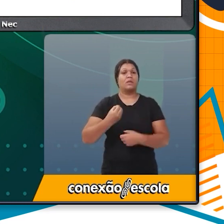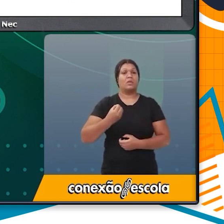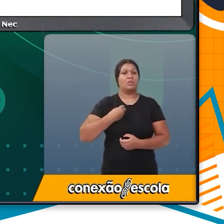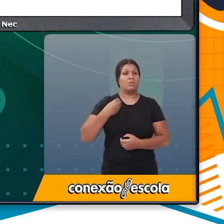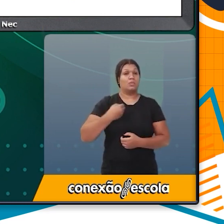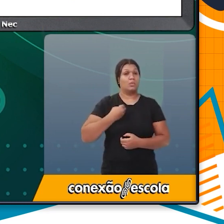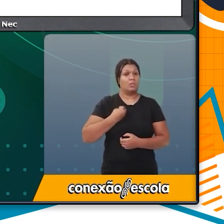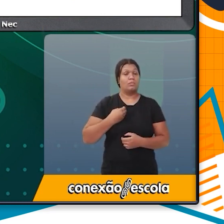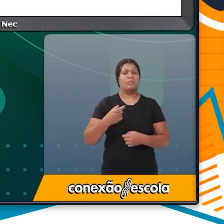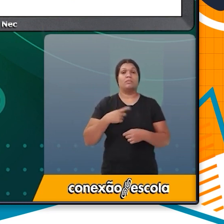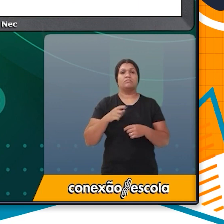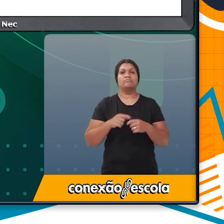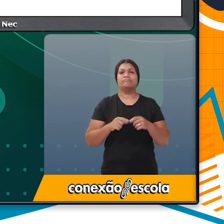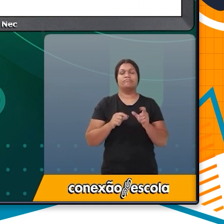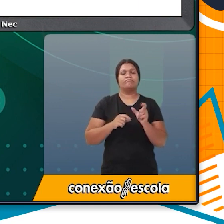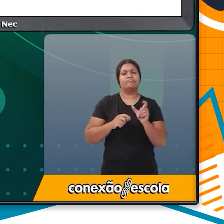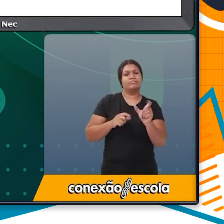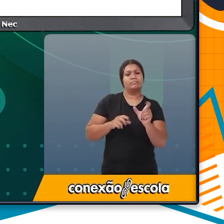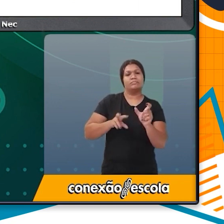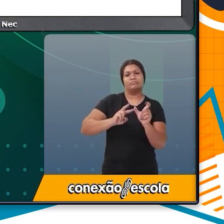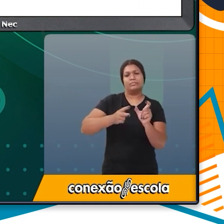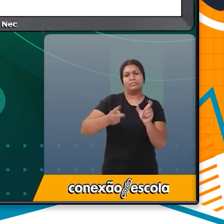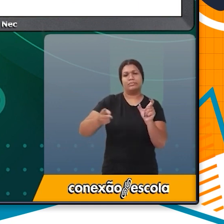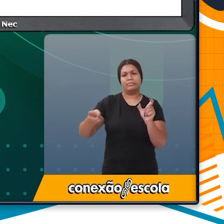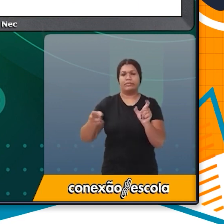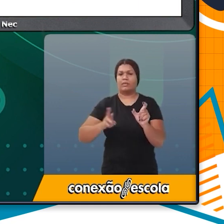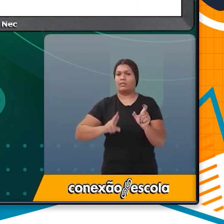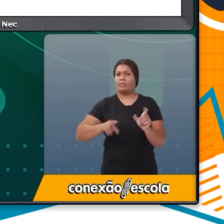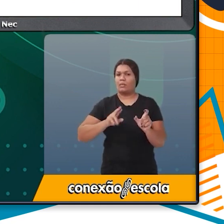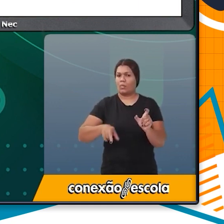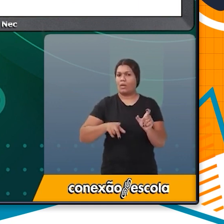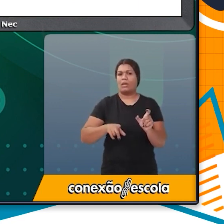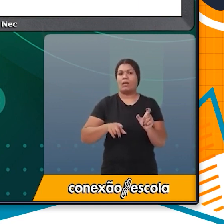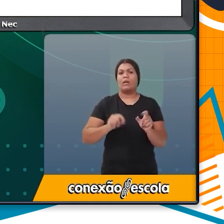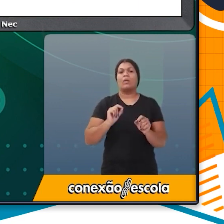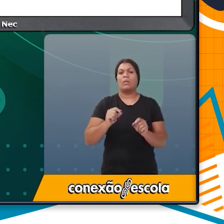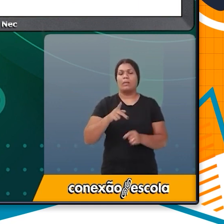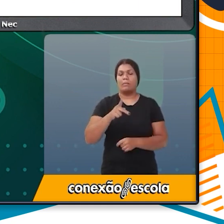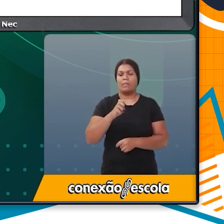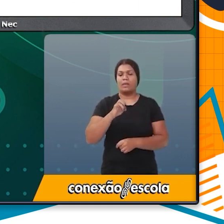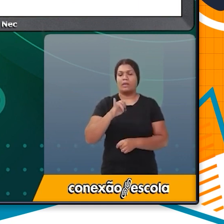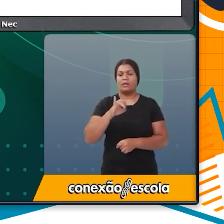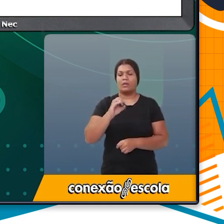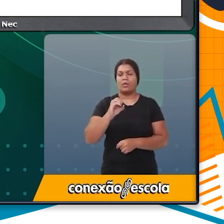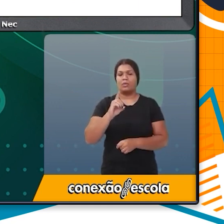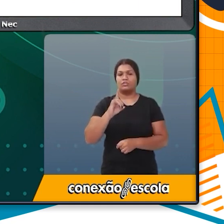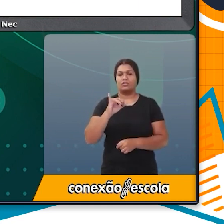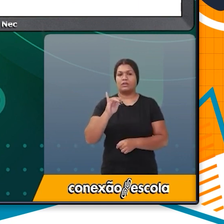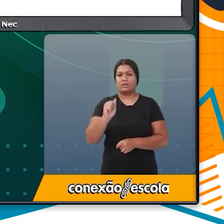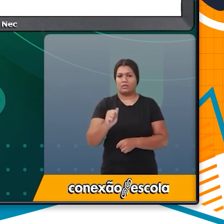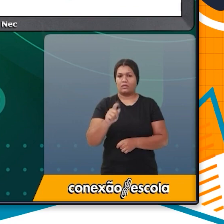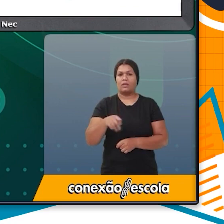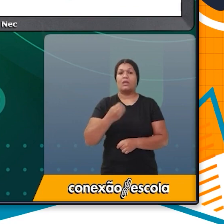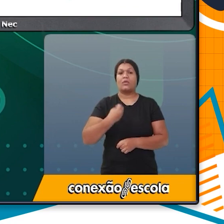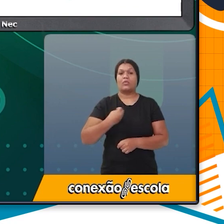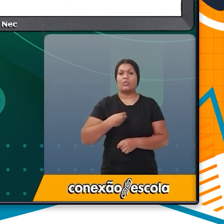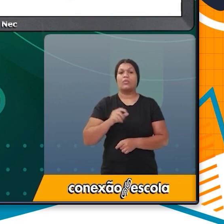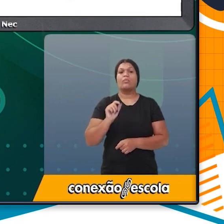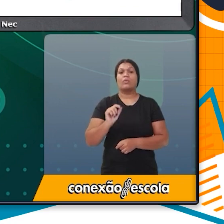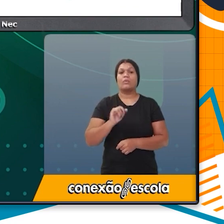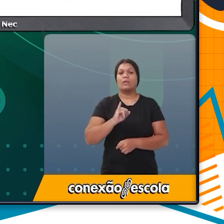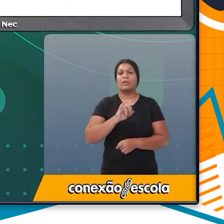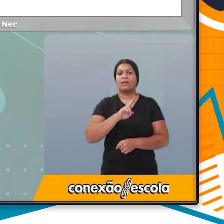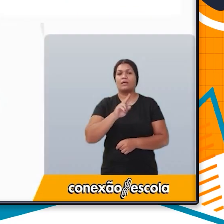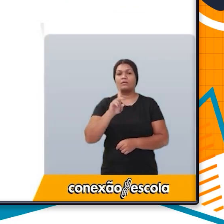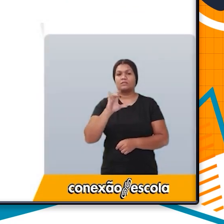decimal é infinita e não periódica, chamamos esses números de números irracionais. Por exemplo,